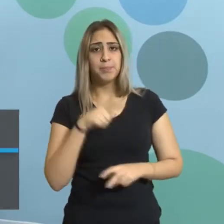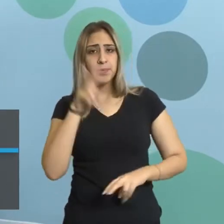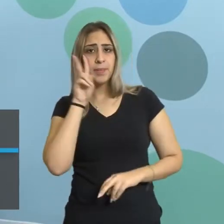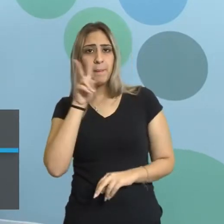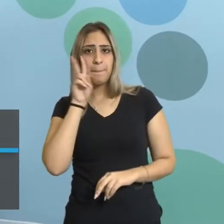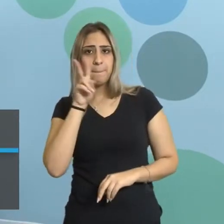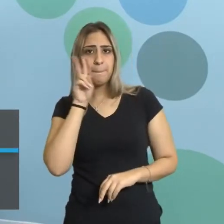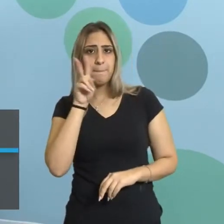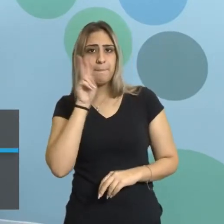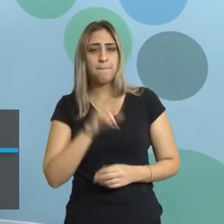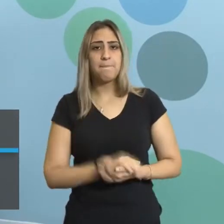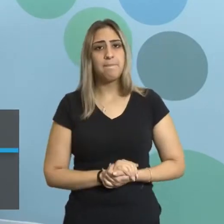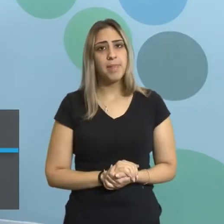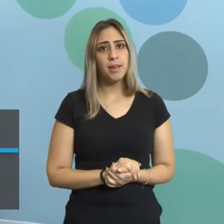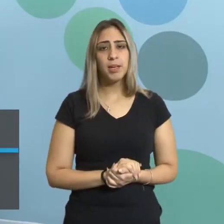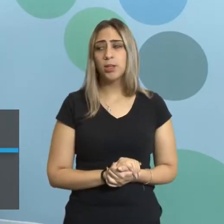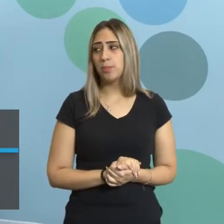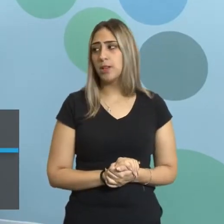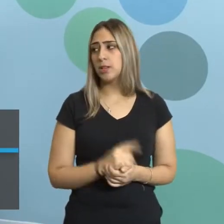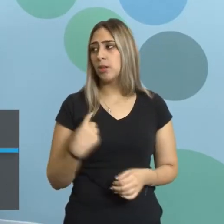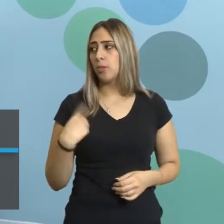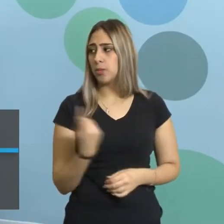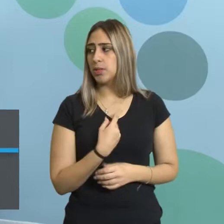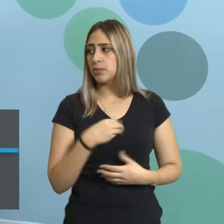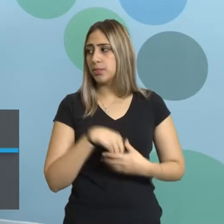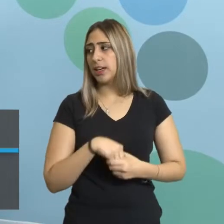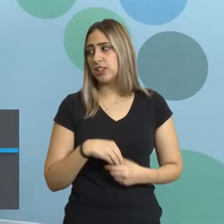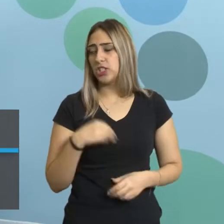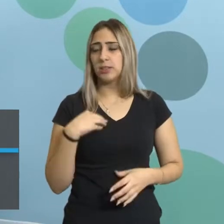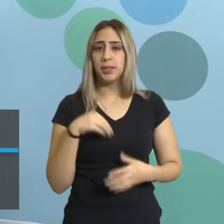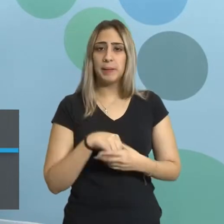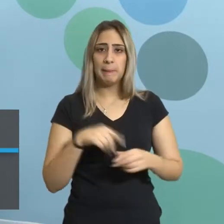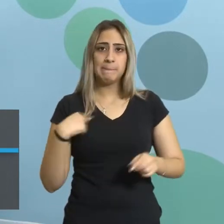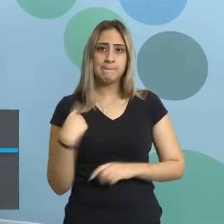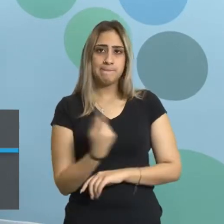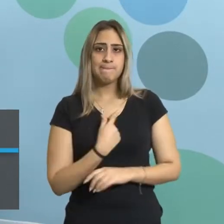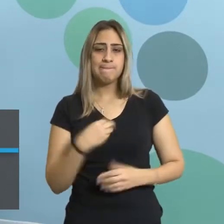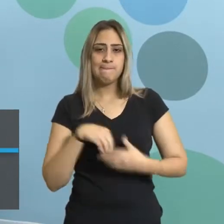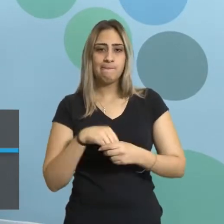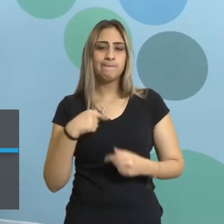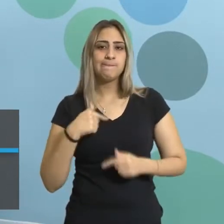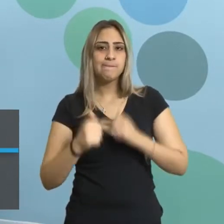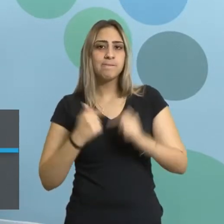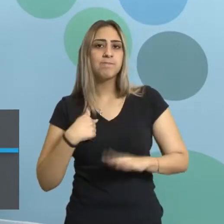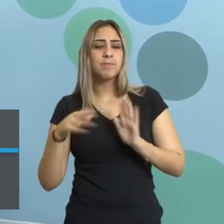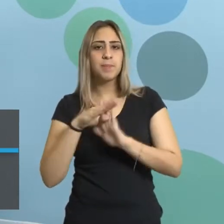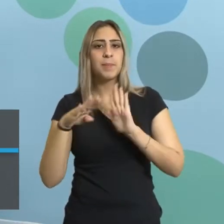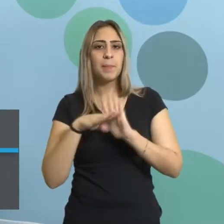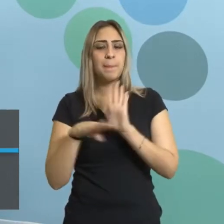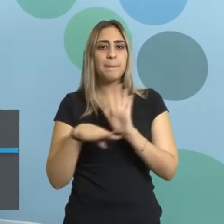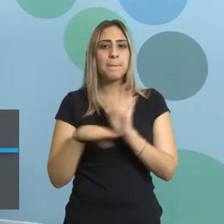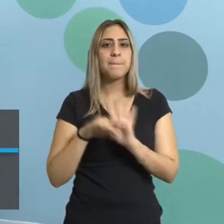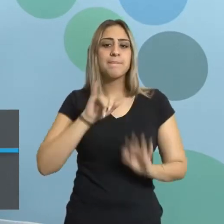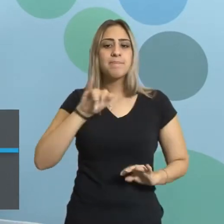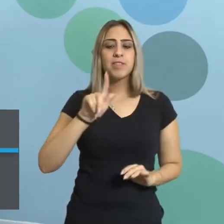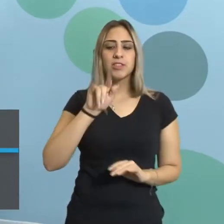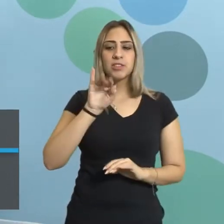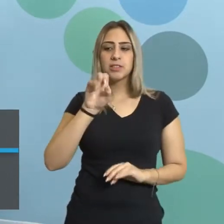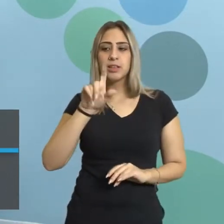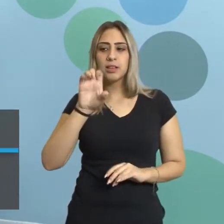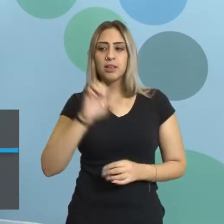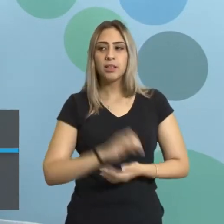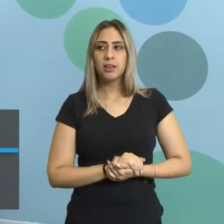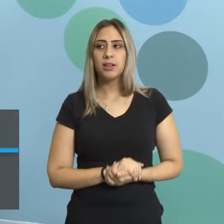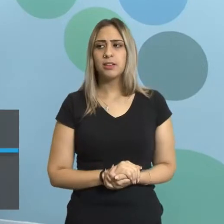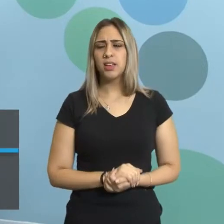história da Revolução Francesa através da arte enfim a dramatização fala para Gisele comentou aqui